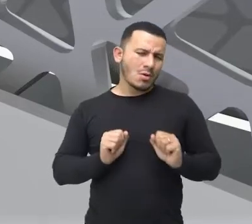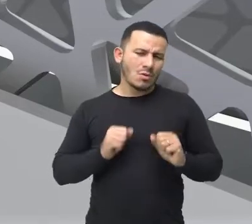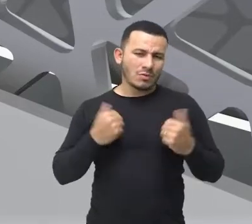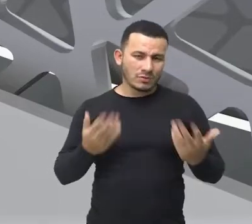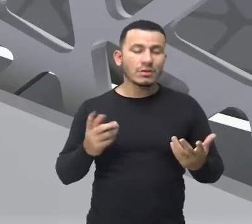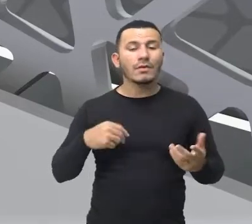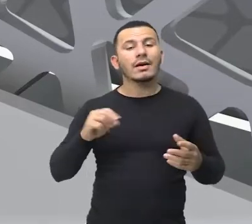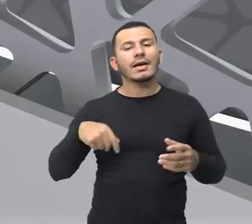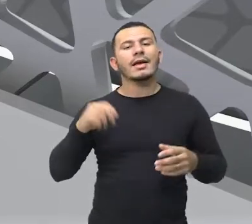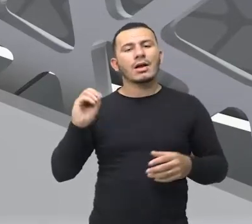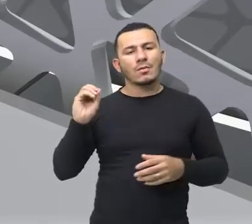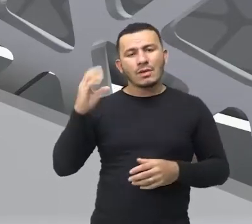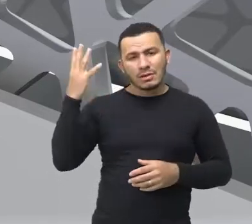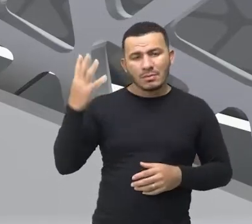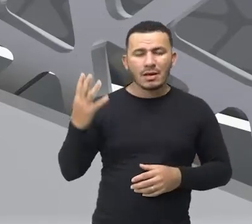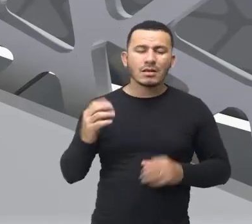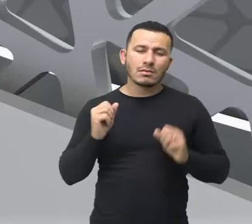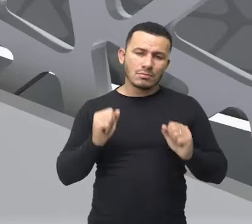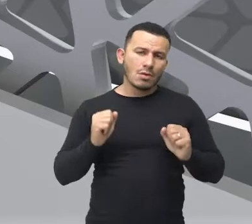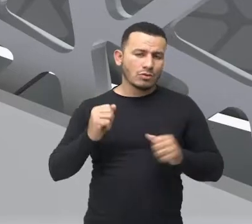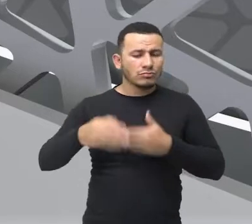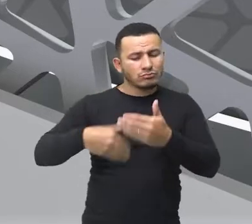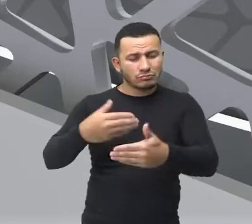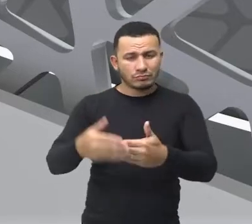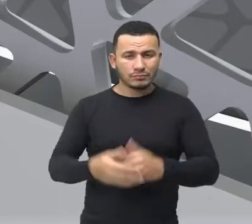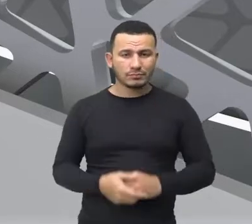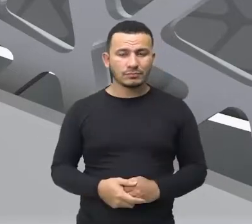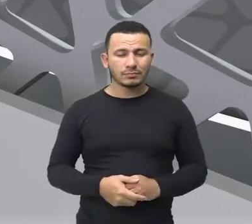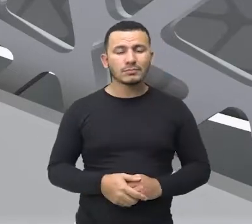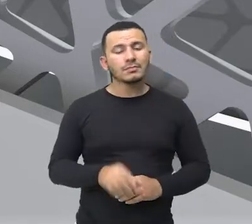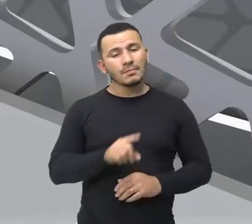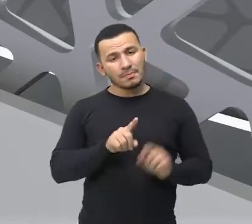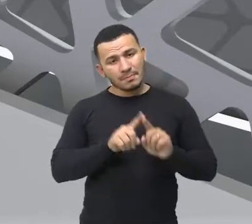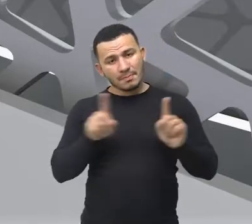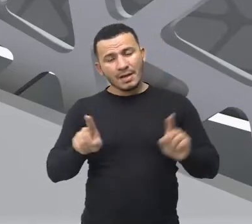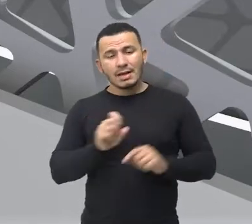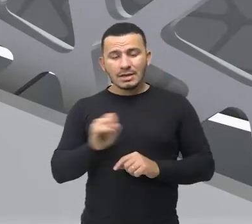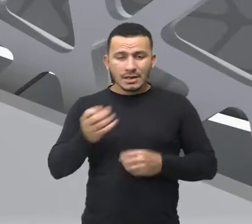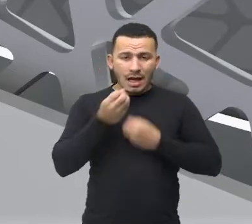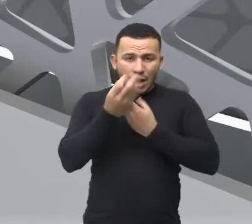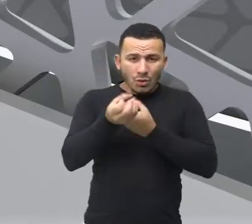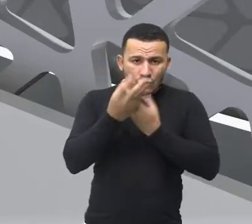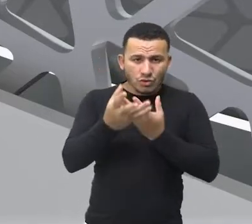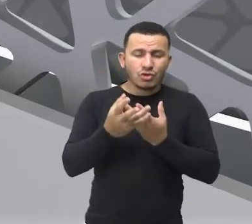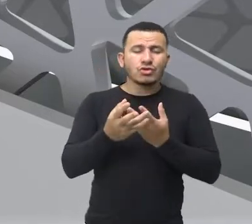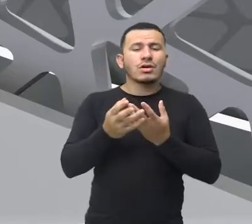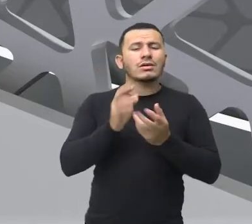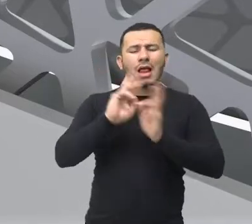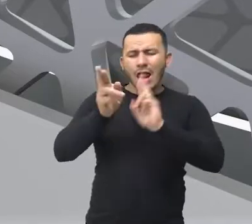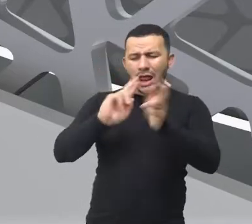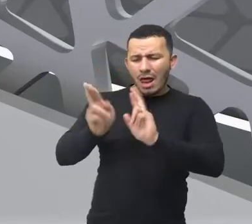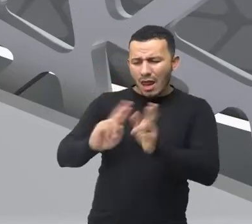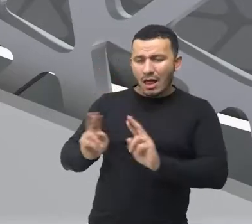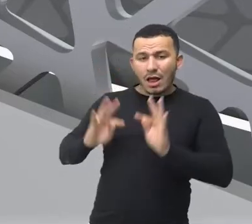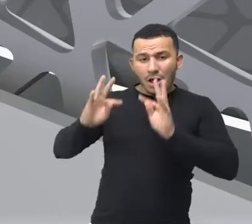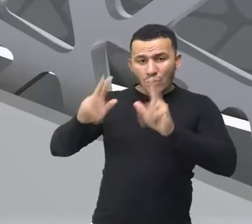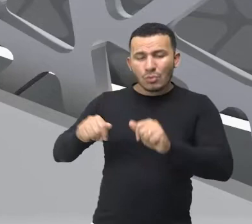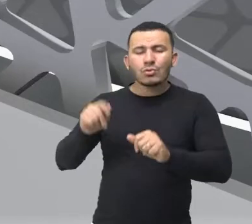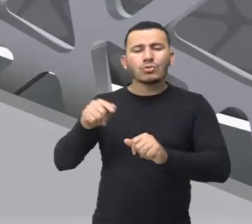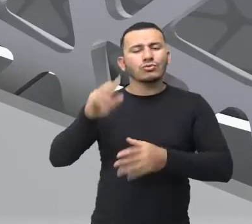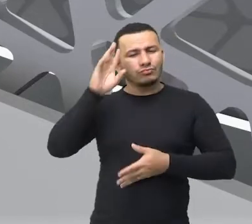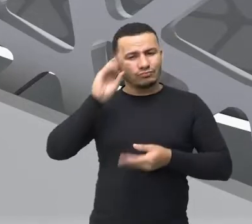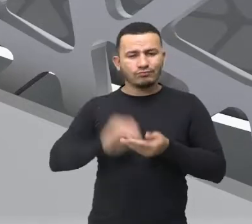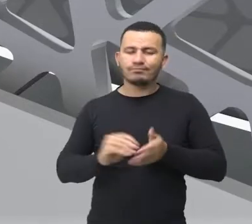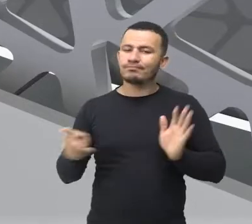são situações que podem ocorrer. Mas se uma notícia apresentar a resposta para todas essas perguntas, então ela tem